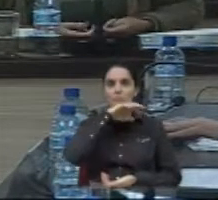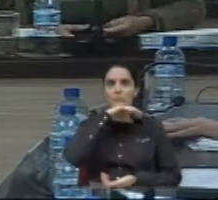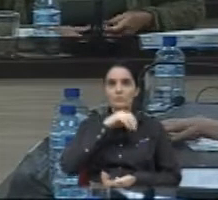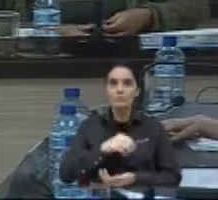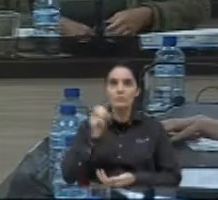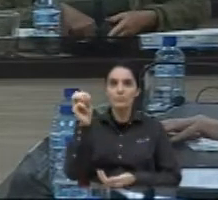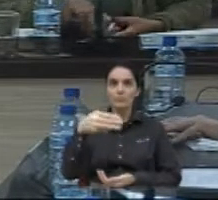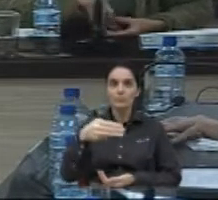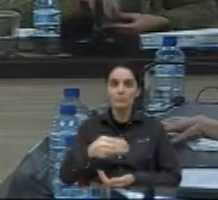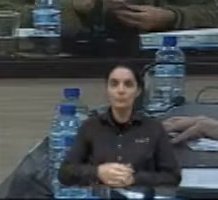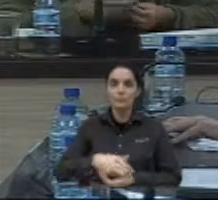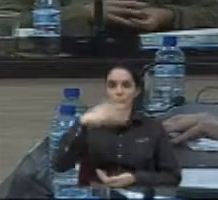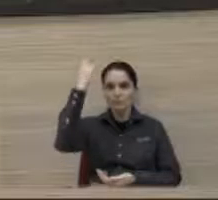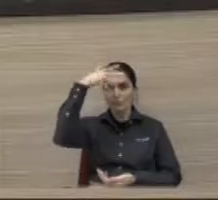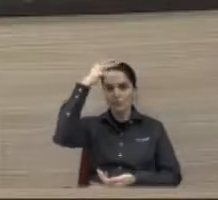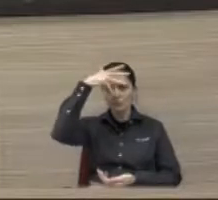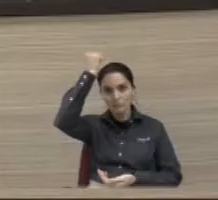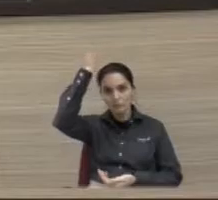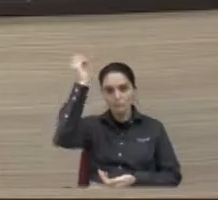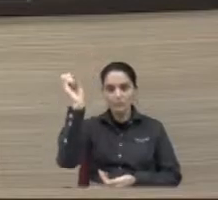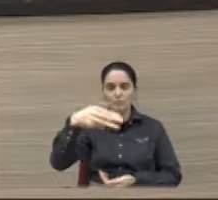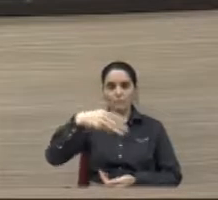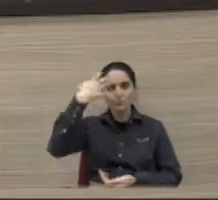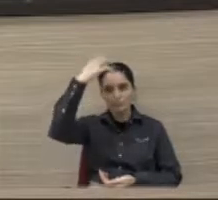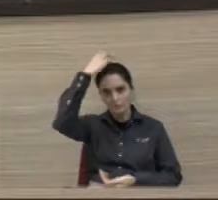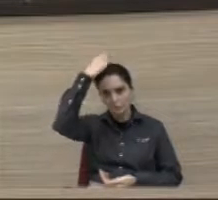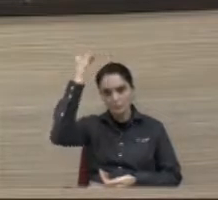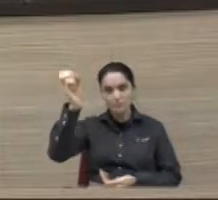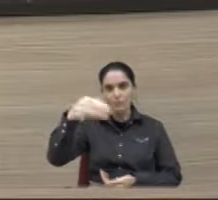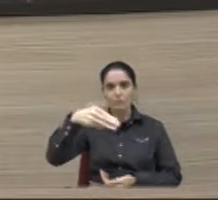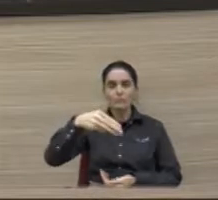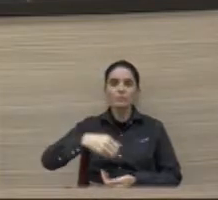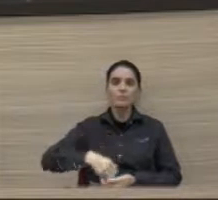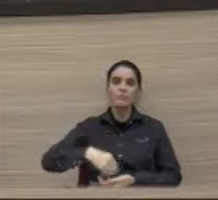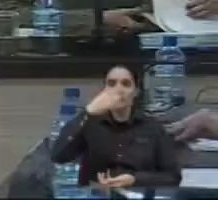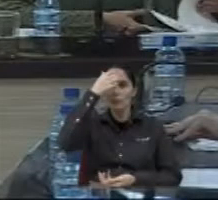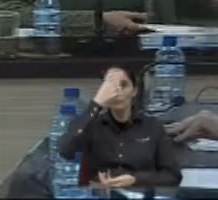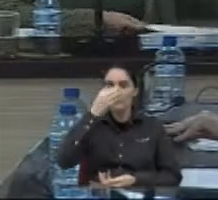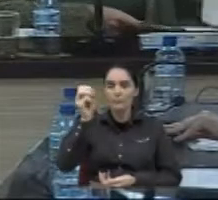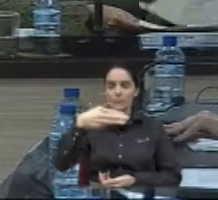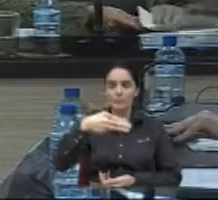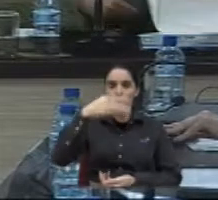Silva. Sim. Toninho Franco. Sim. Darcy Reis. Sim. Divaldo Soares Antunes.